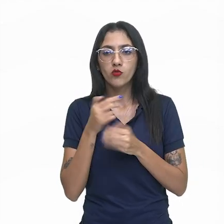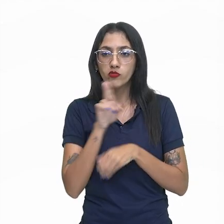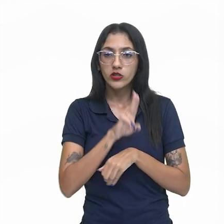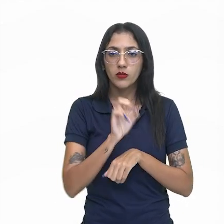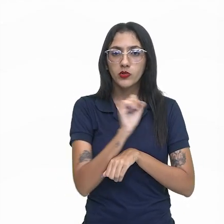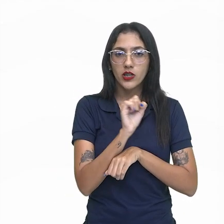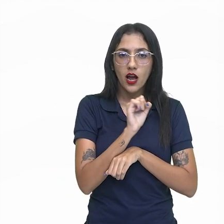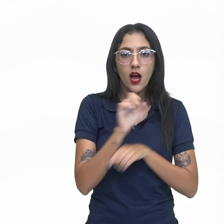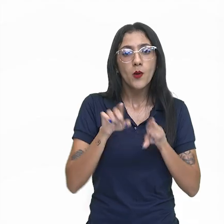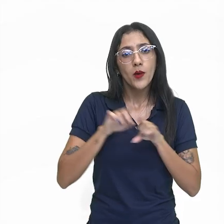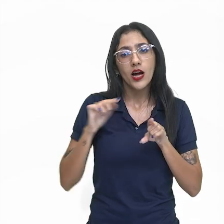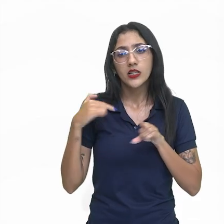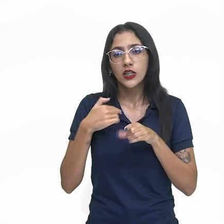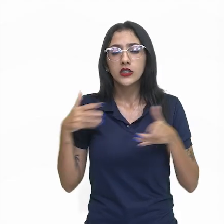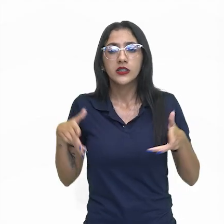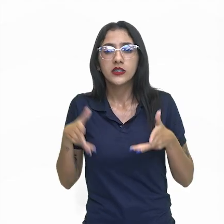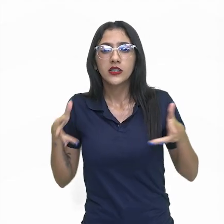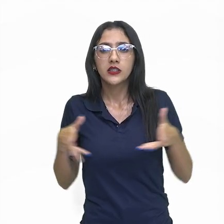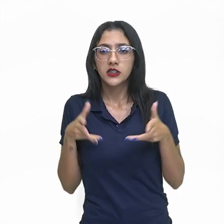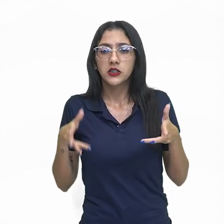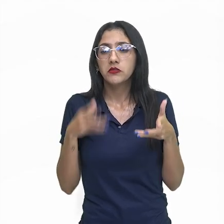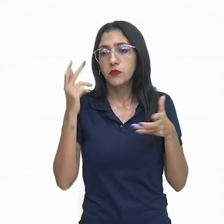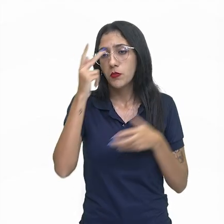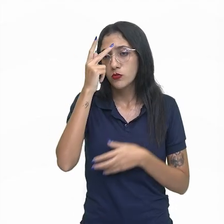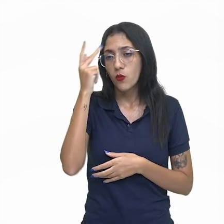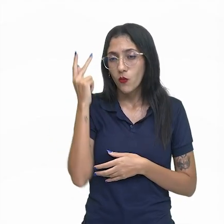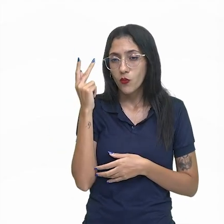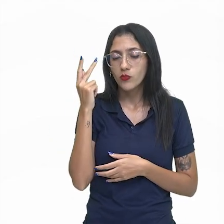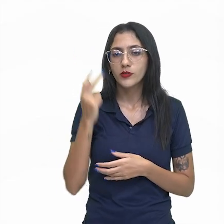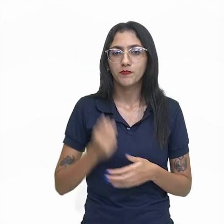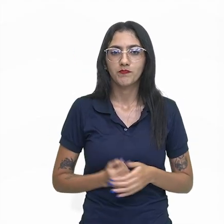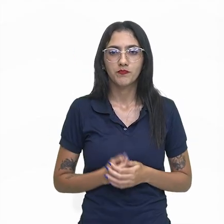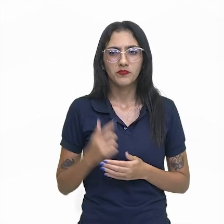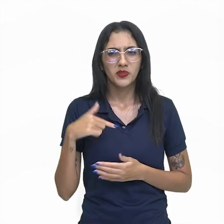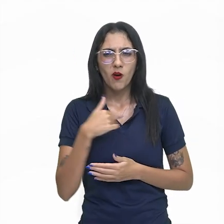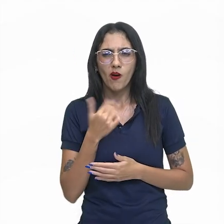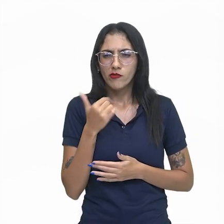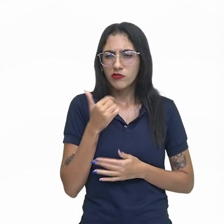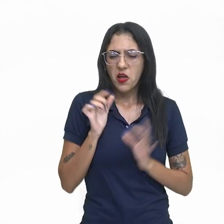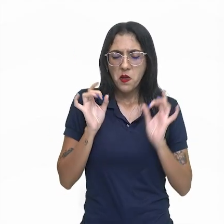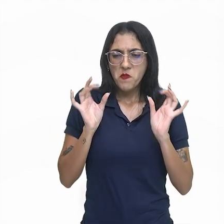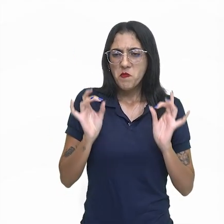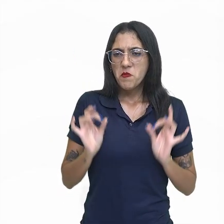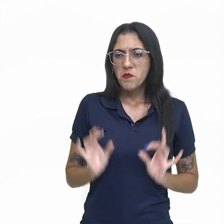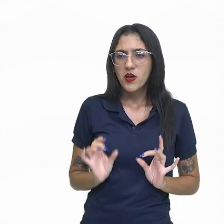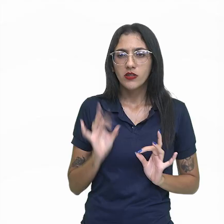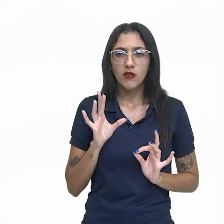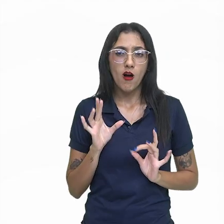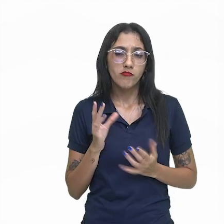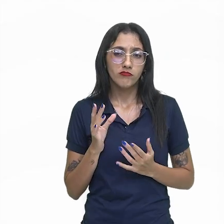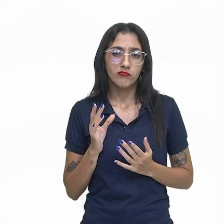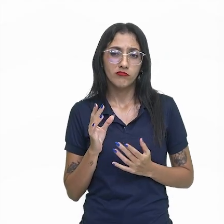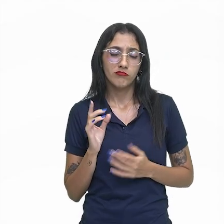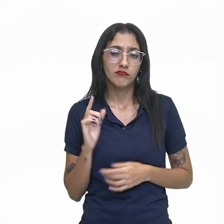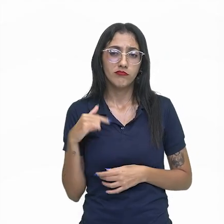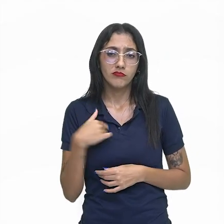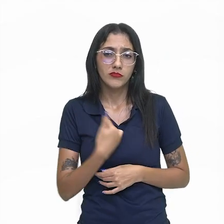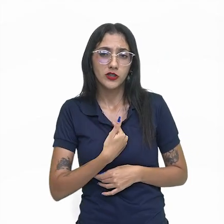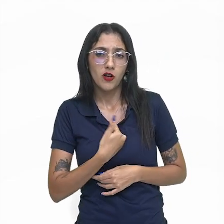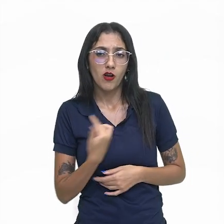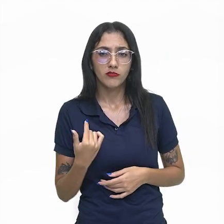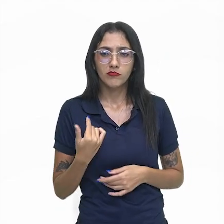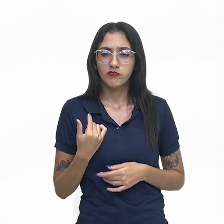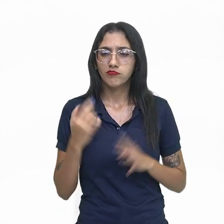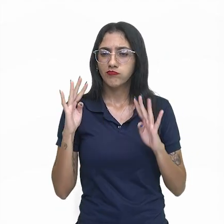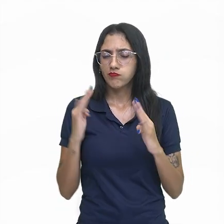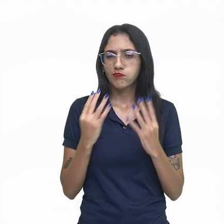damos a maior força para as ciclovias. Não somos vaidosos, apenas usamos nossa imagem a fim de